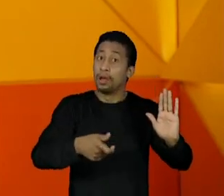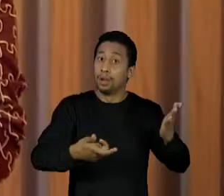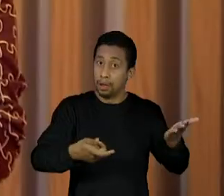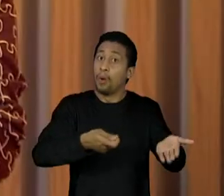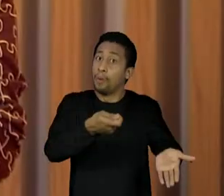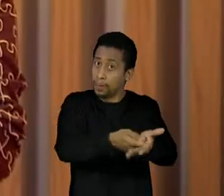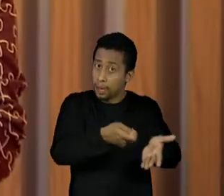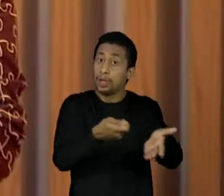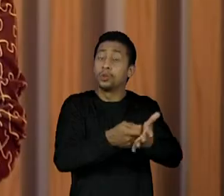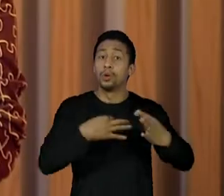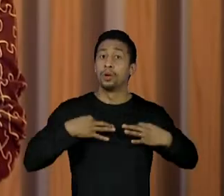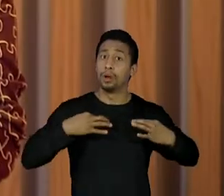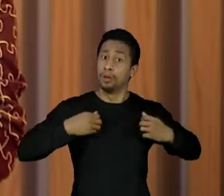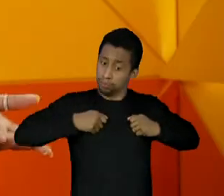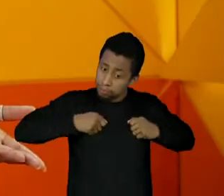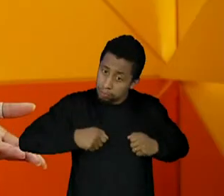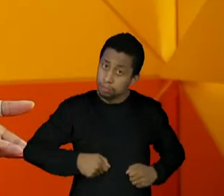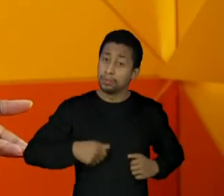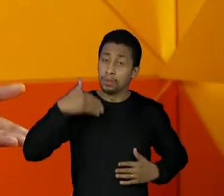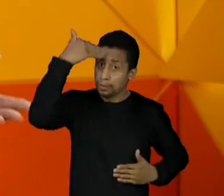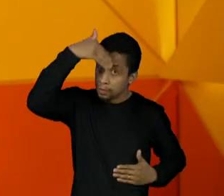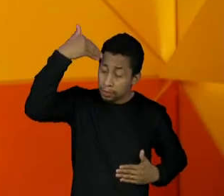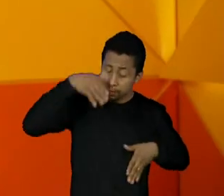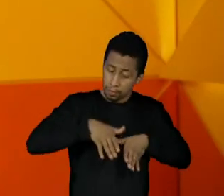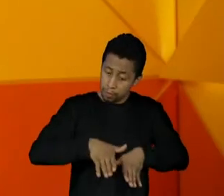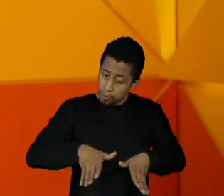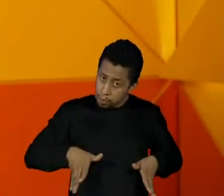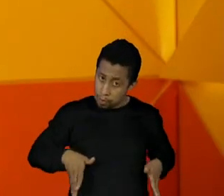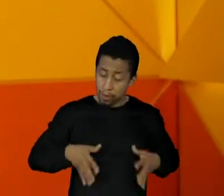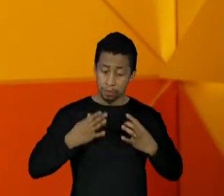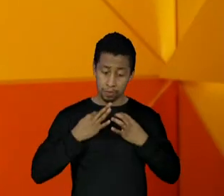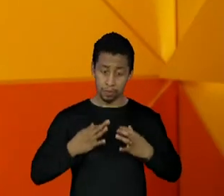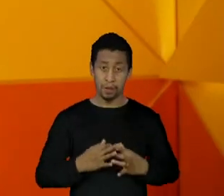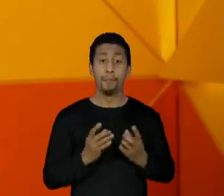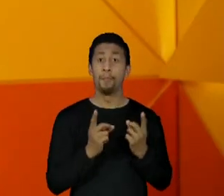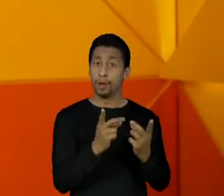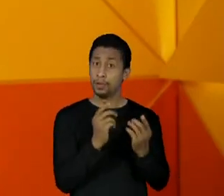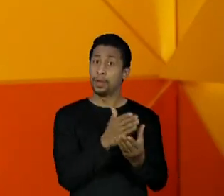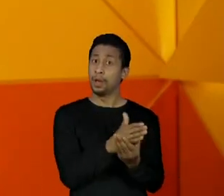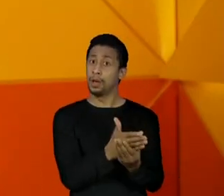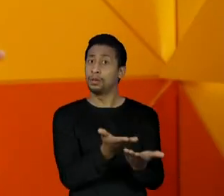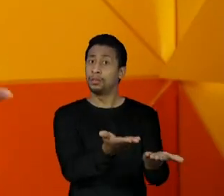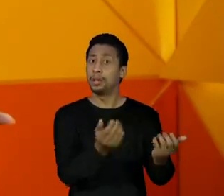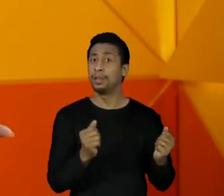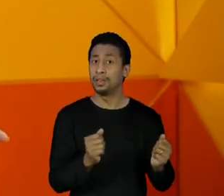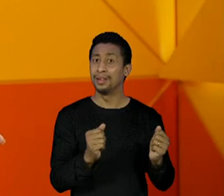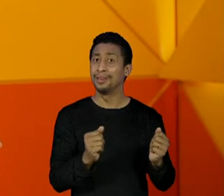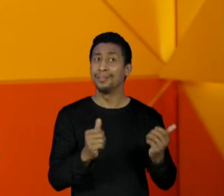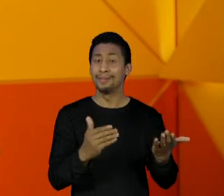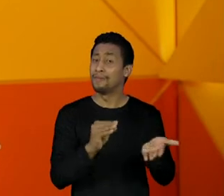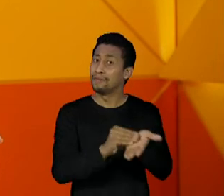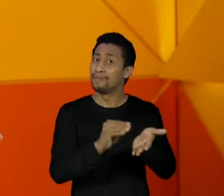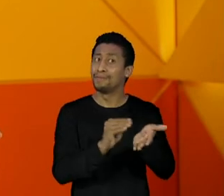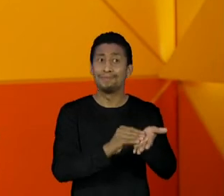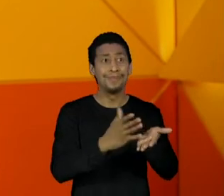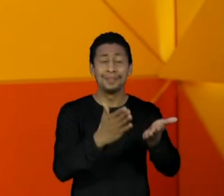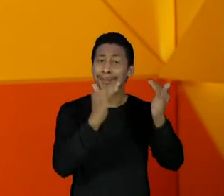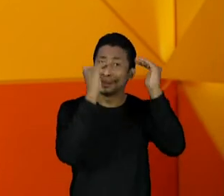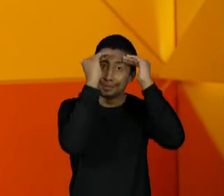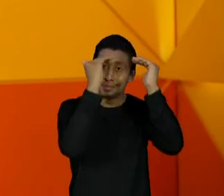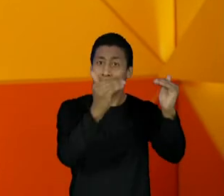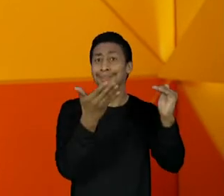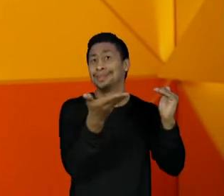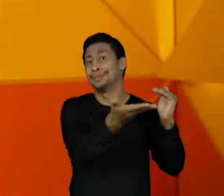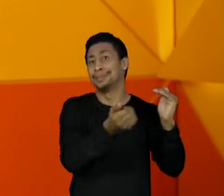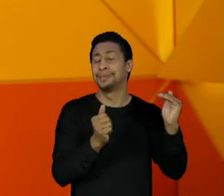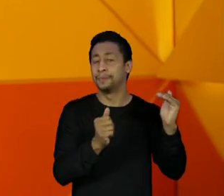obrigatório utilizar a roupa da baiana para se vender o acarajé, mas pensando num desrespeito religioso,